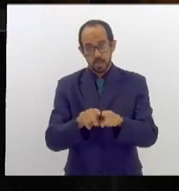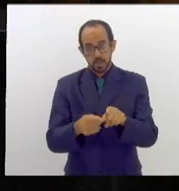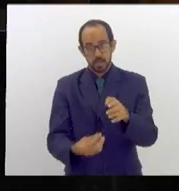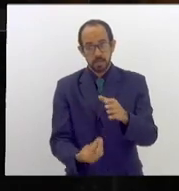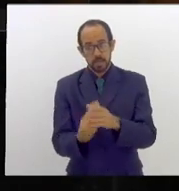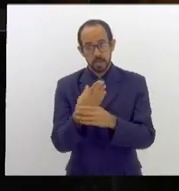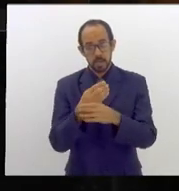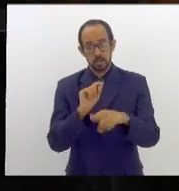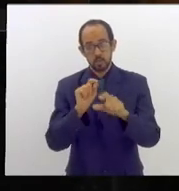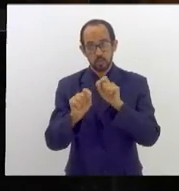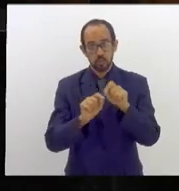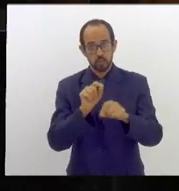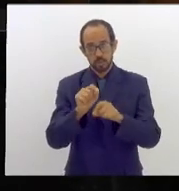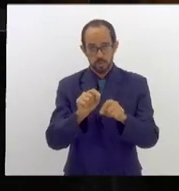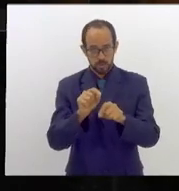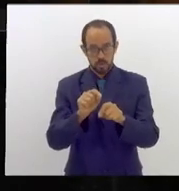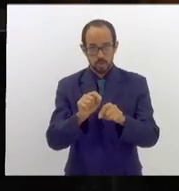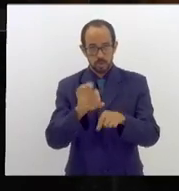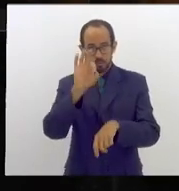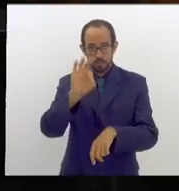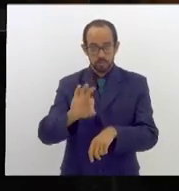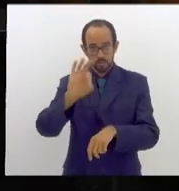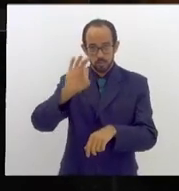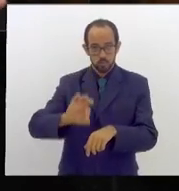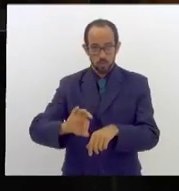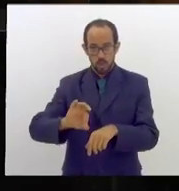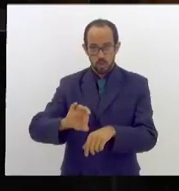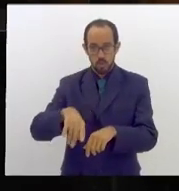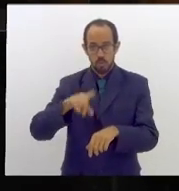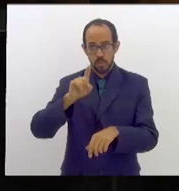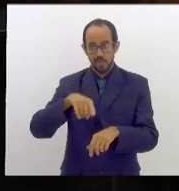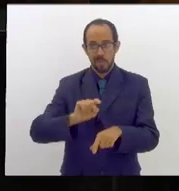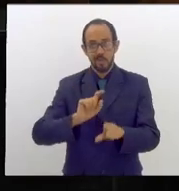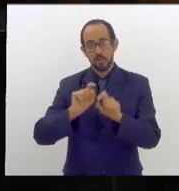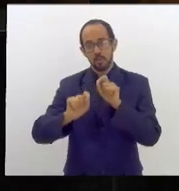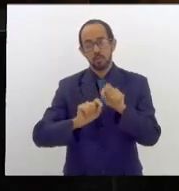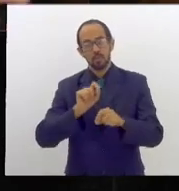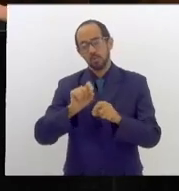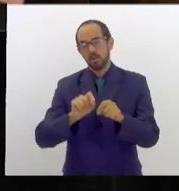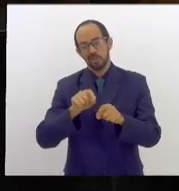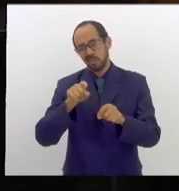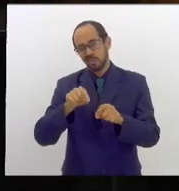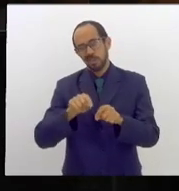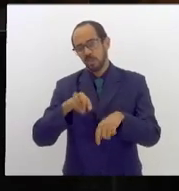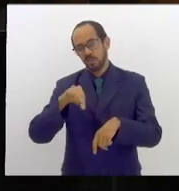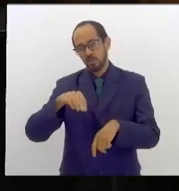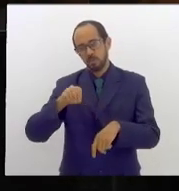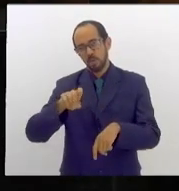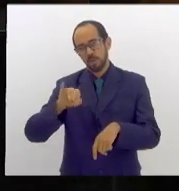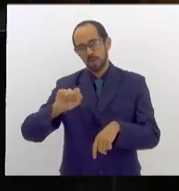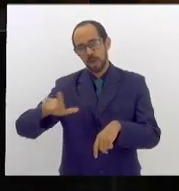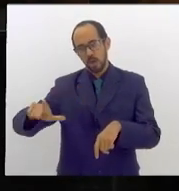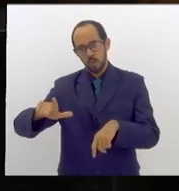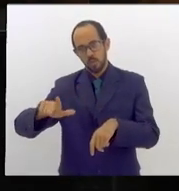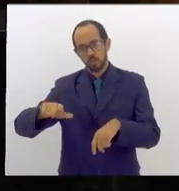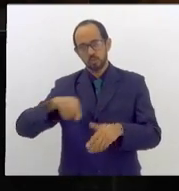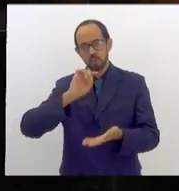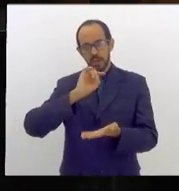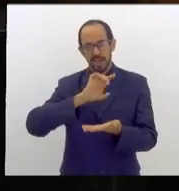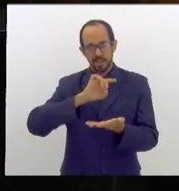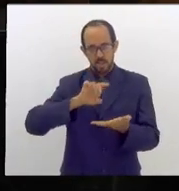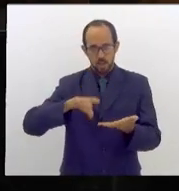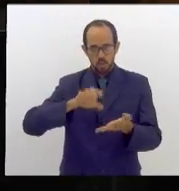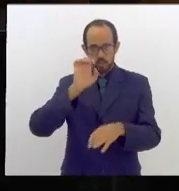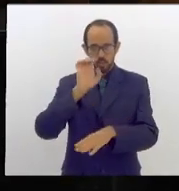que alíquota ser aplicada e a ser alico tá modal de cada Unidade Federativa